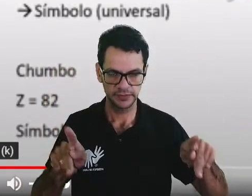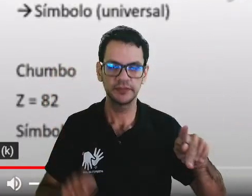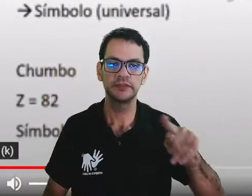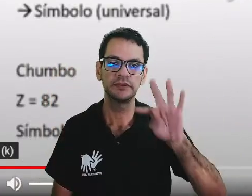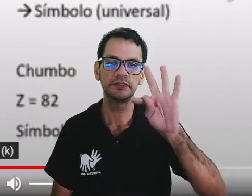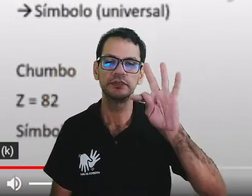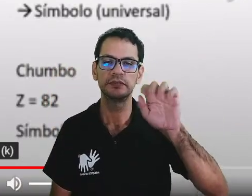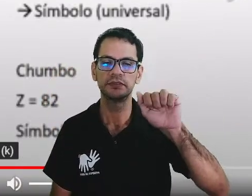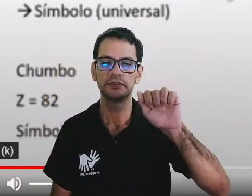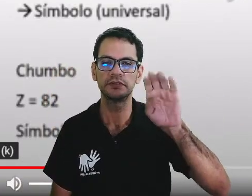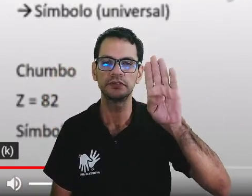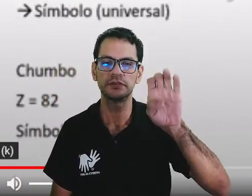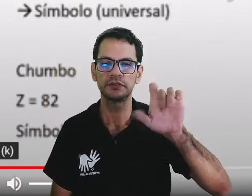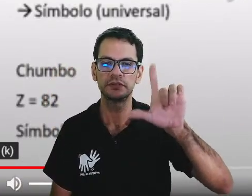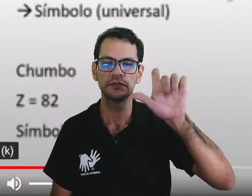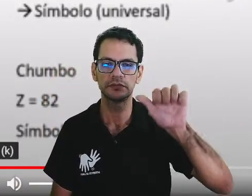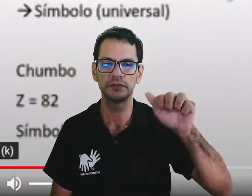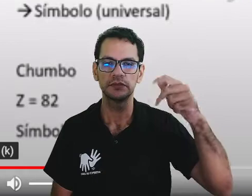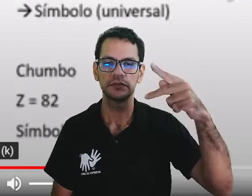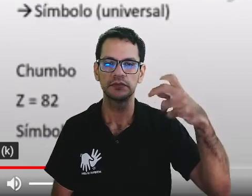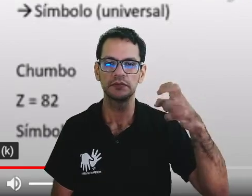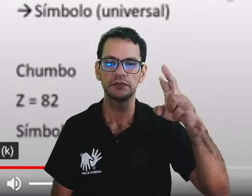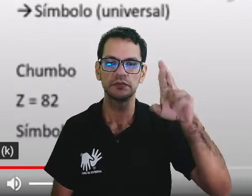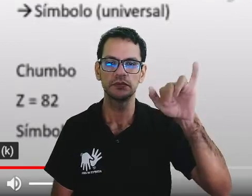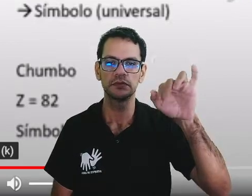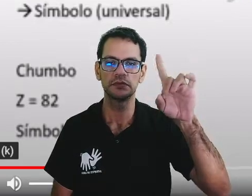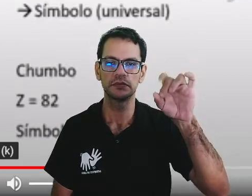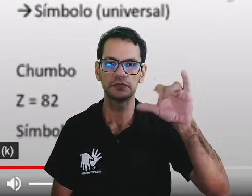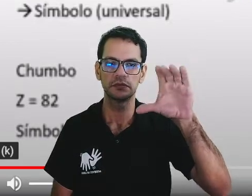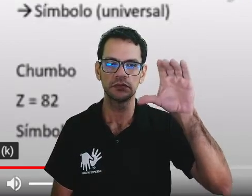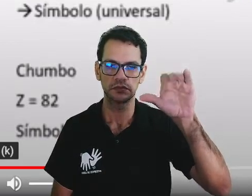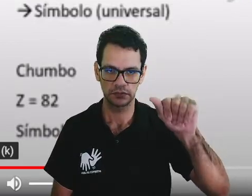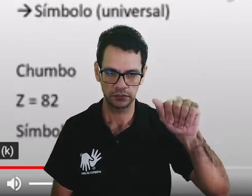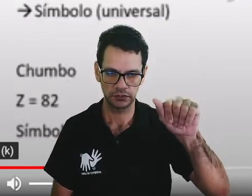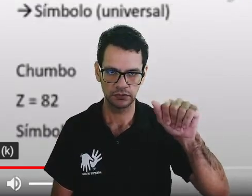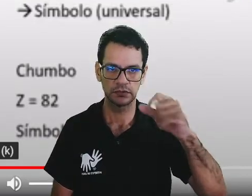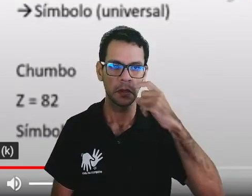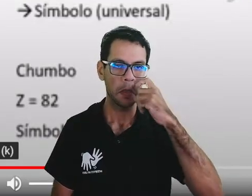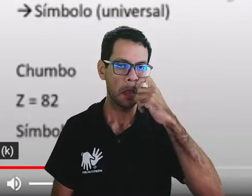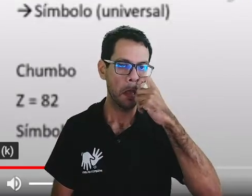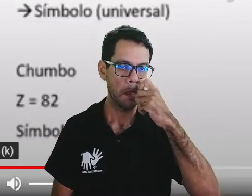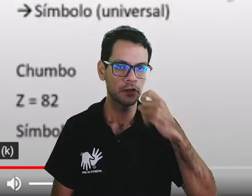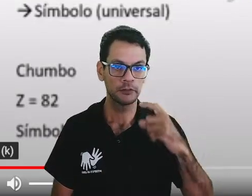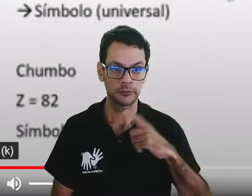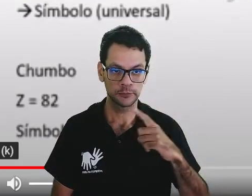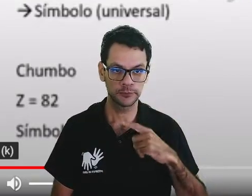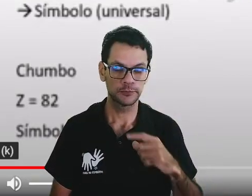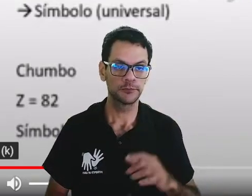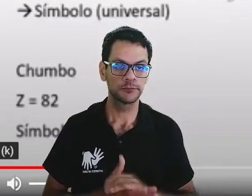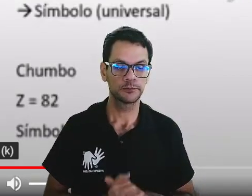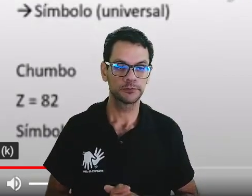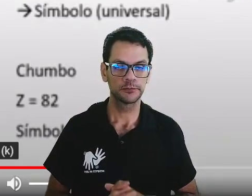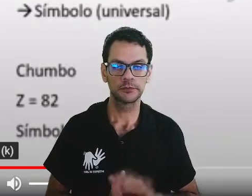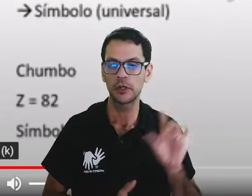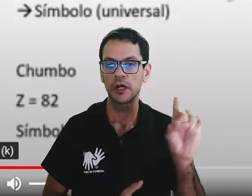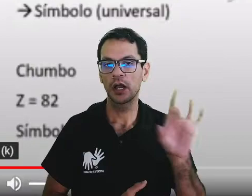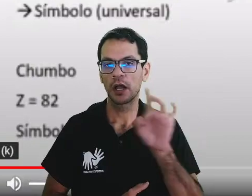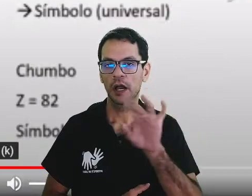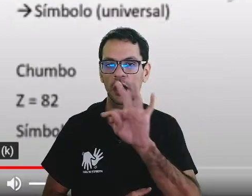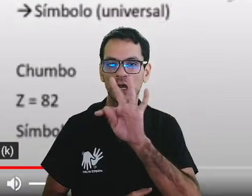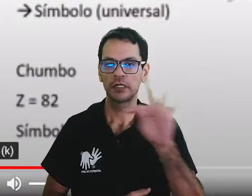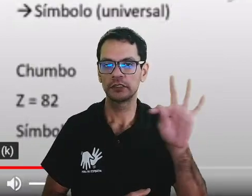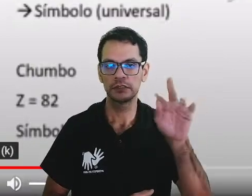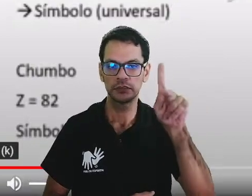átomo. Essa massa pode estar localizada aqui, pode estar localizada em cima também. Cada tabela periódica traz